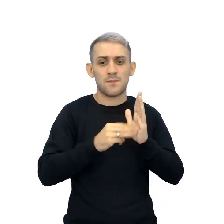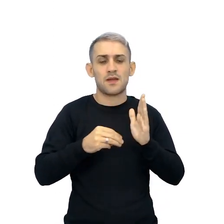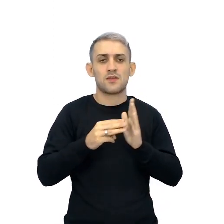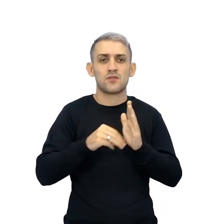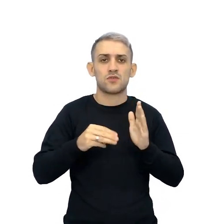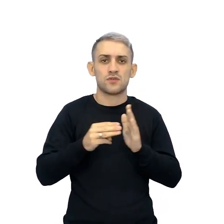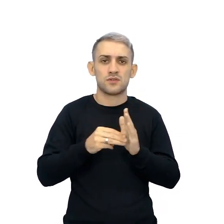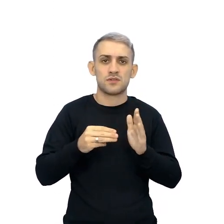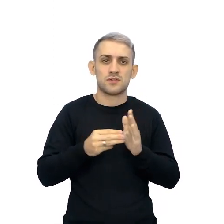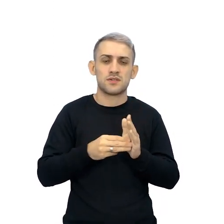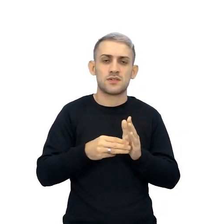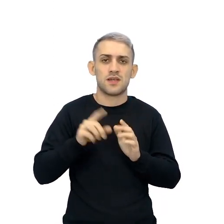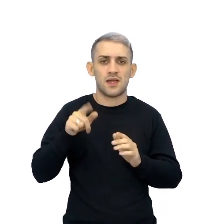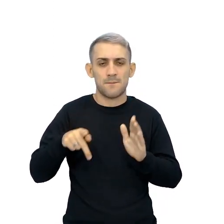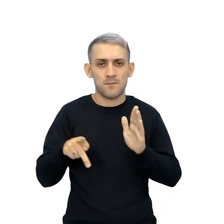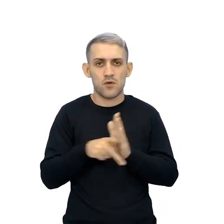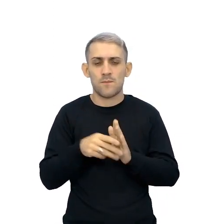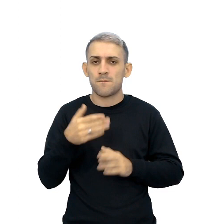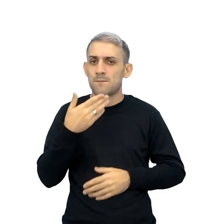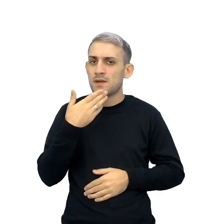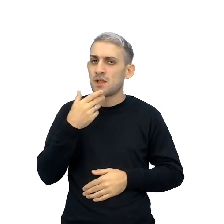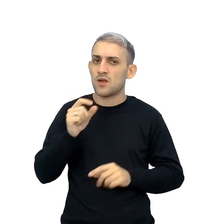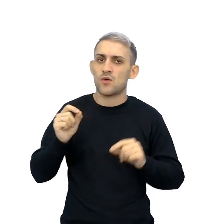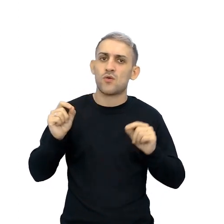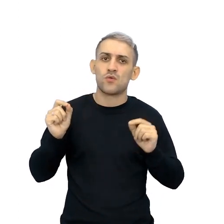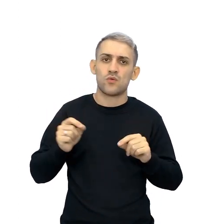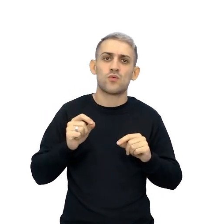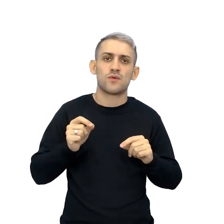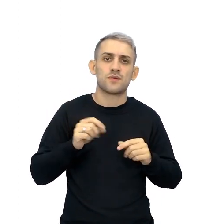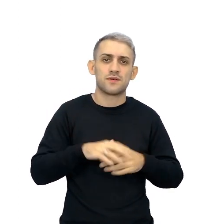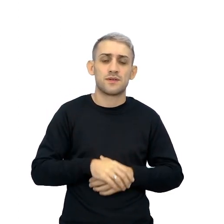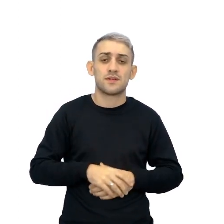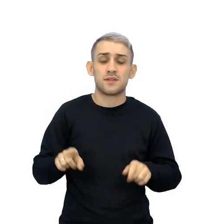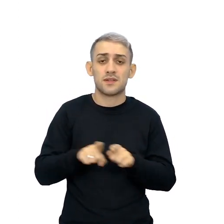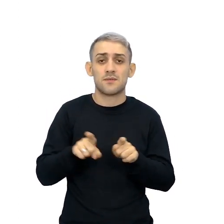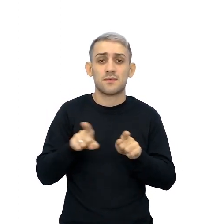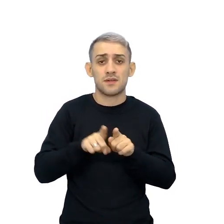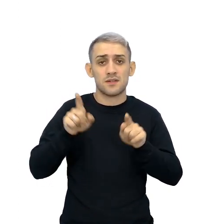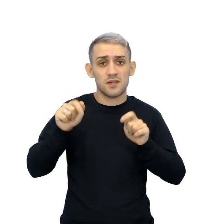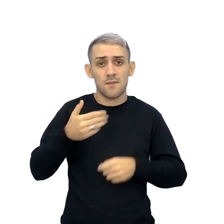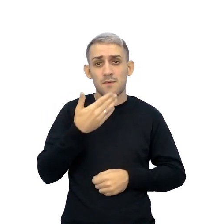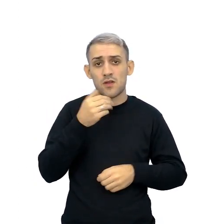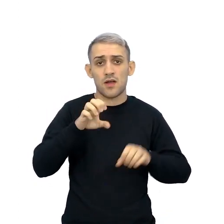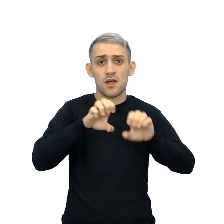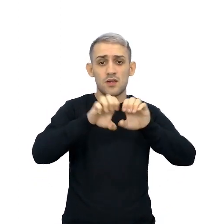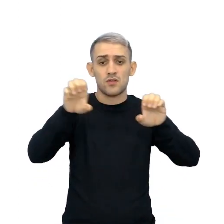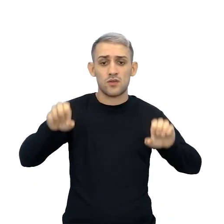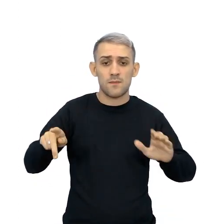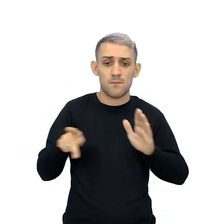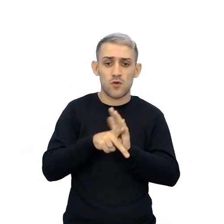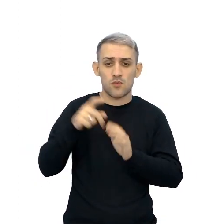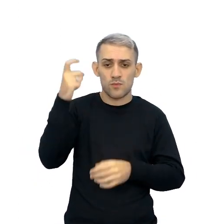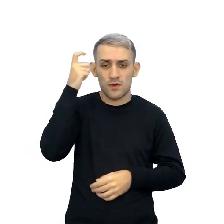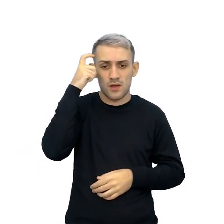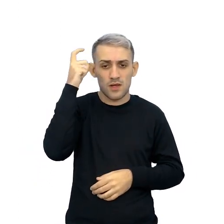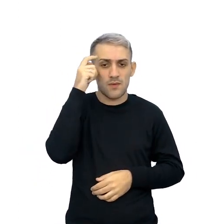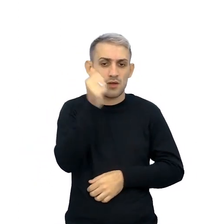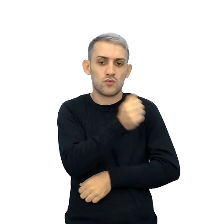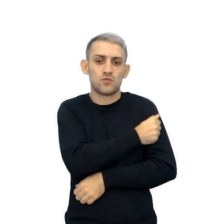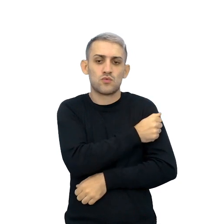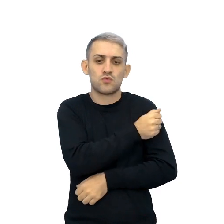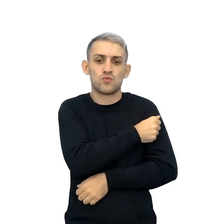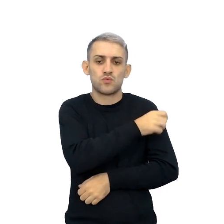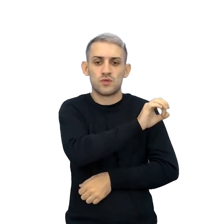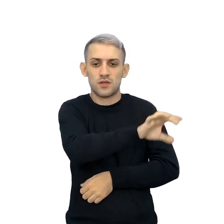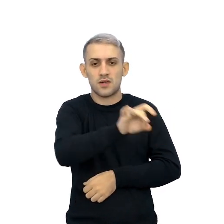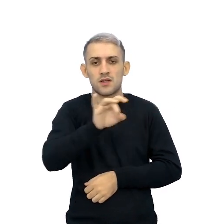fomentem maior maturação neurológica e melhore as estruturas cognitivas dos estudantes, né?